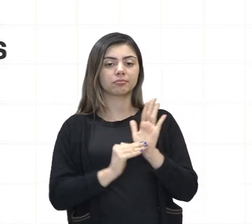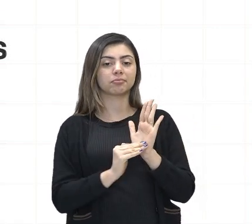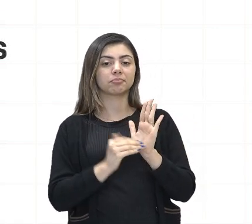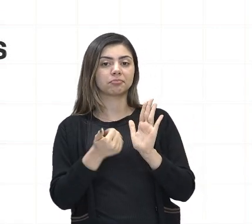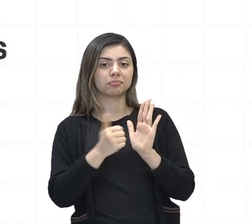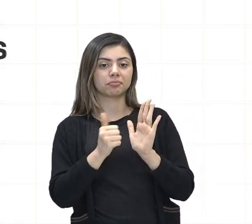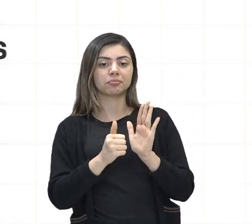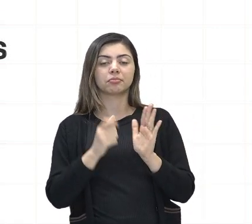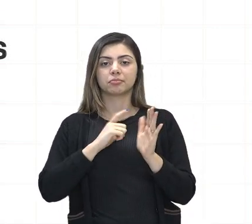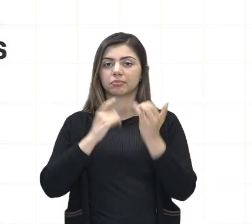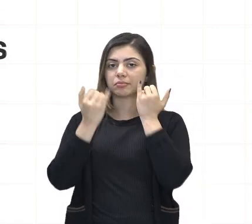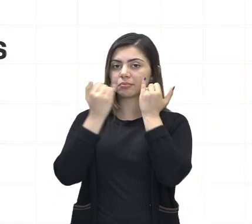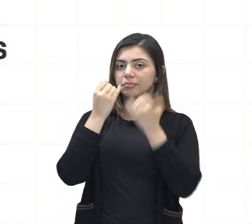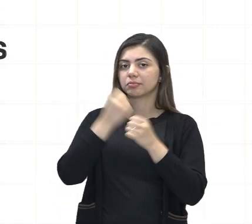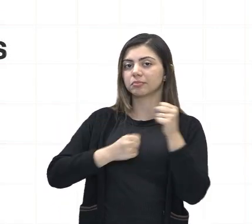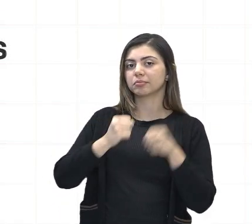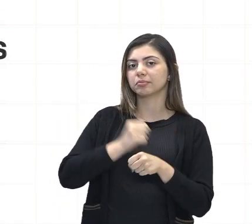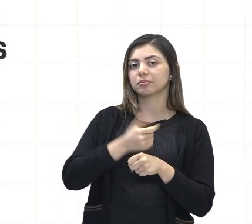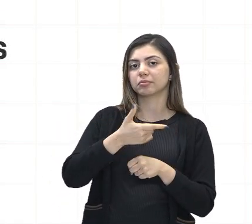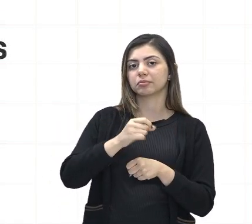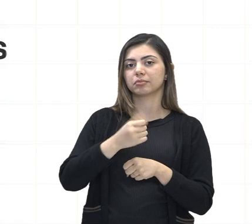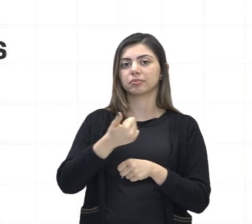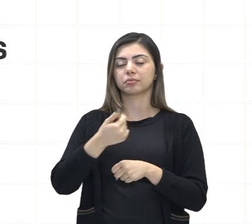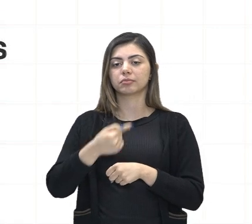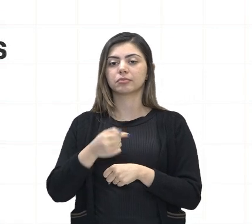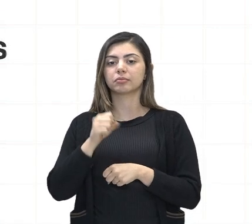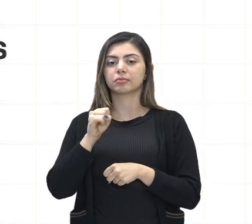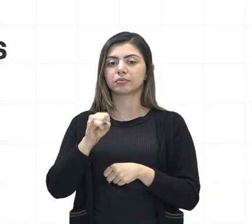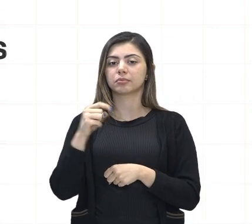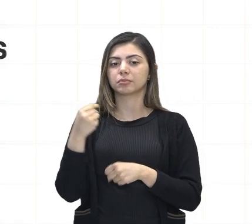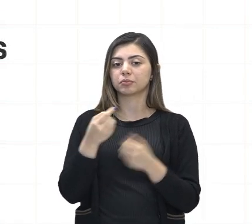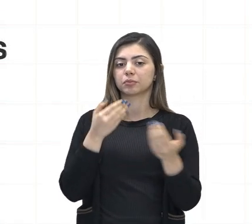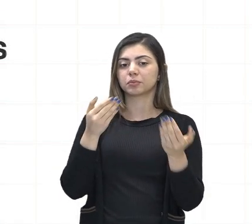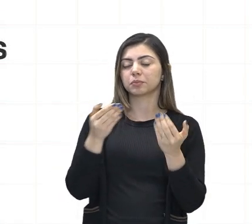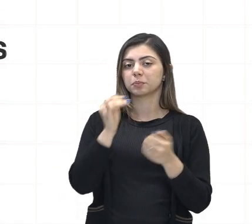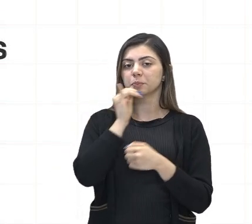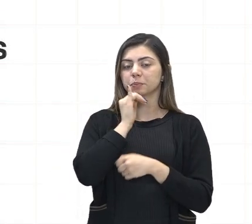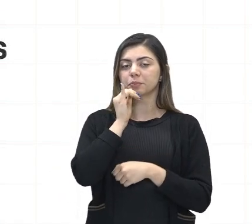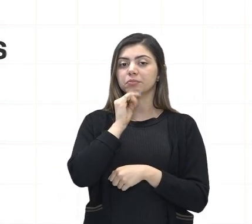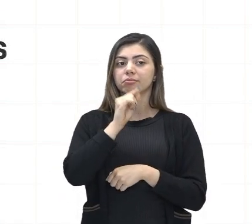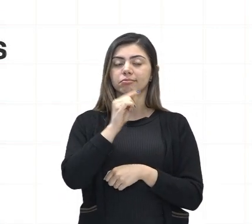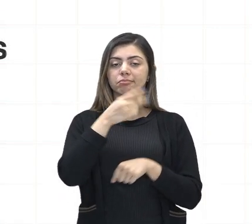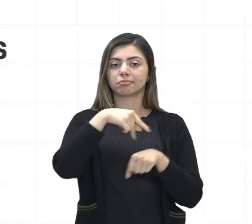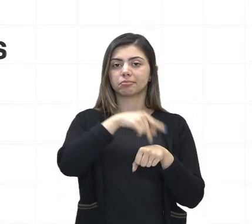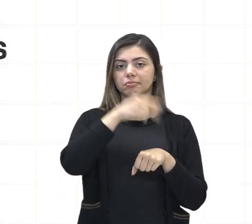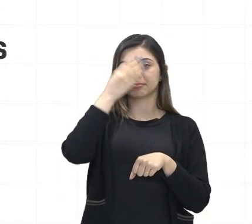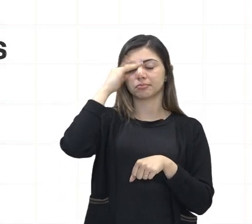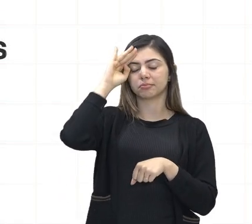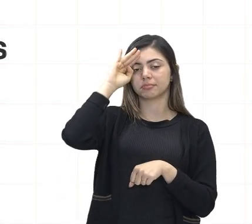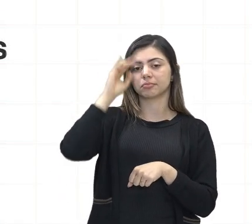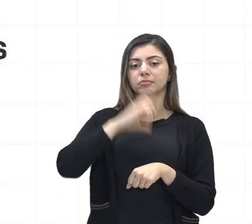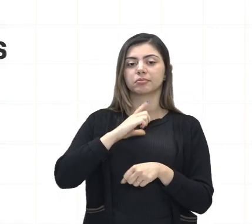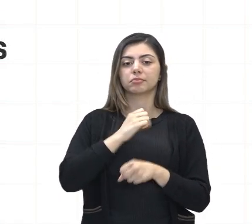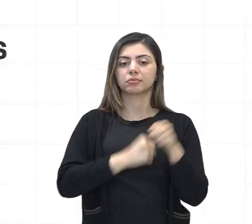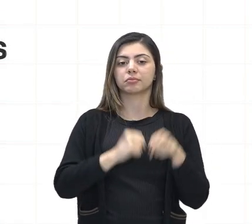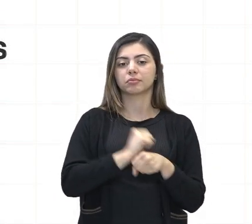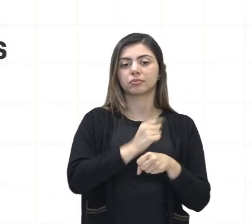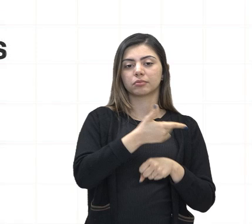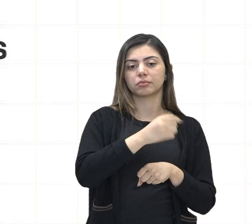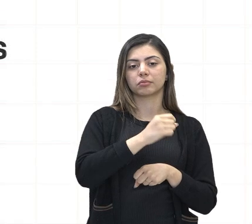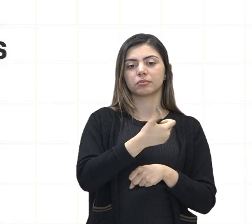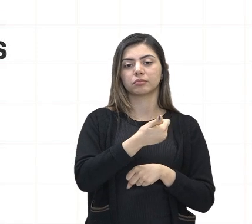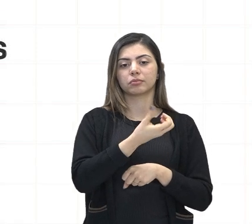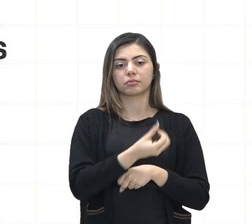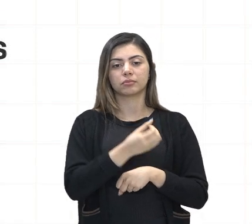de 2017. Então a gente tem, por exemplo, se a gente for comparar, Cuba produziu em torno de 2016 e 2017 cerca de